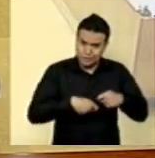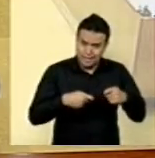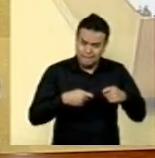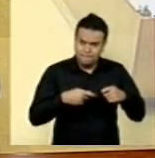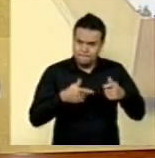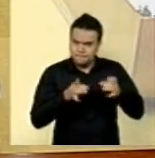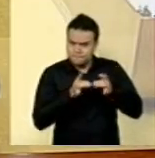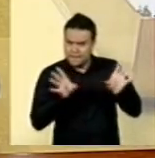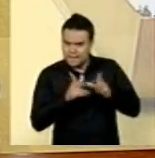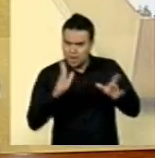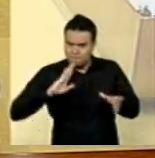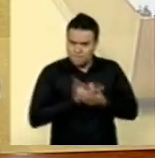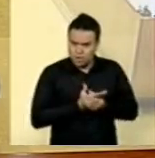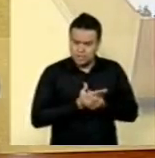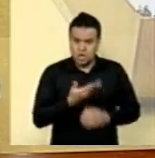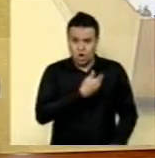da Assembleia Legislativa